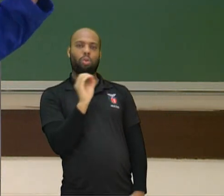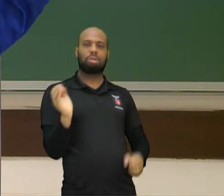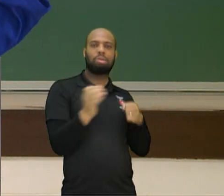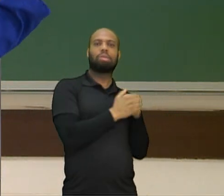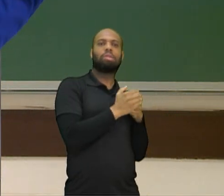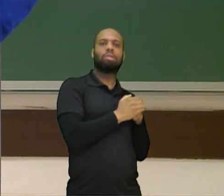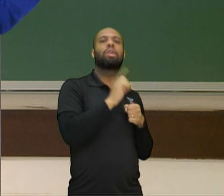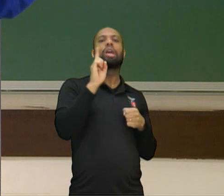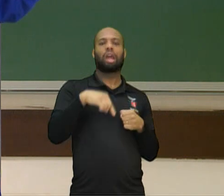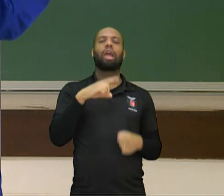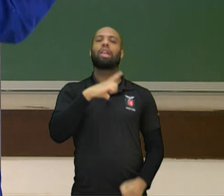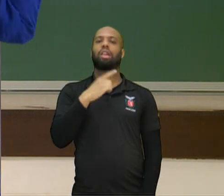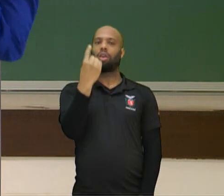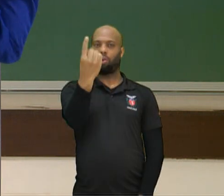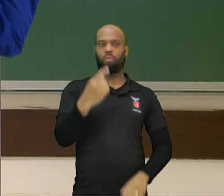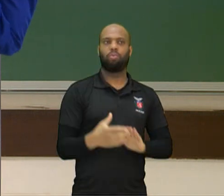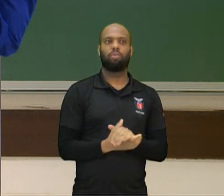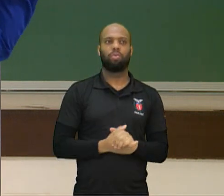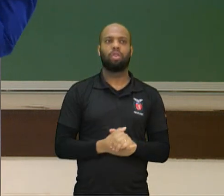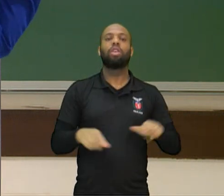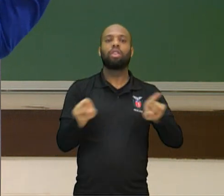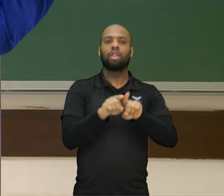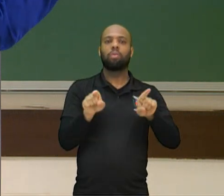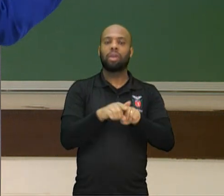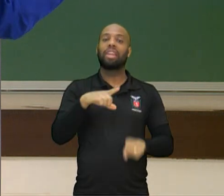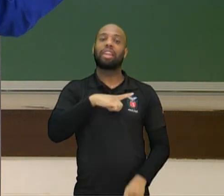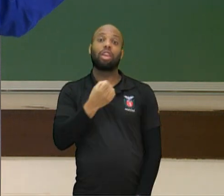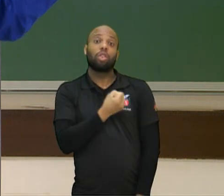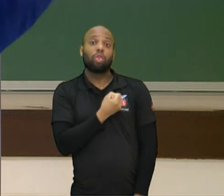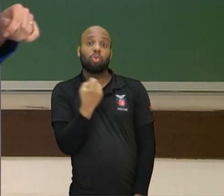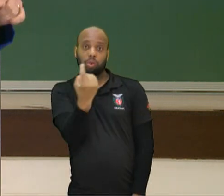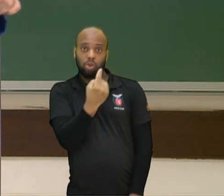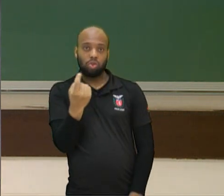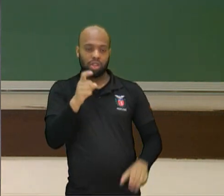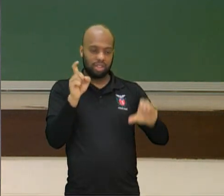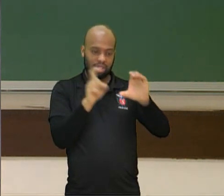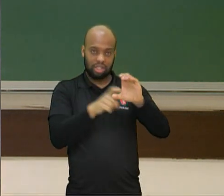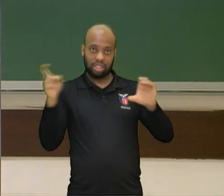não aparece é 1, e o nosso termo independente,